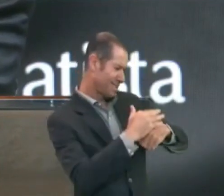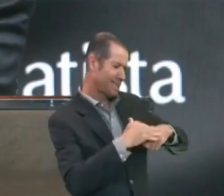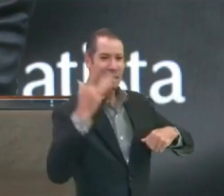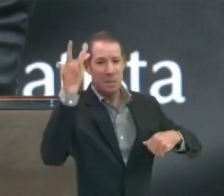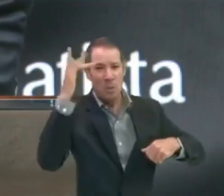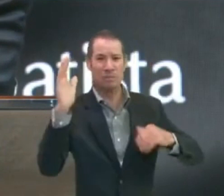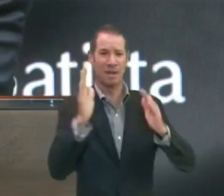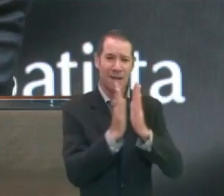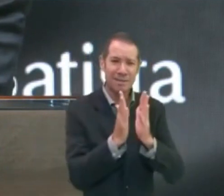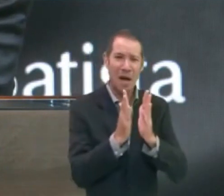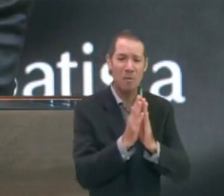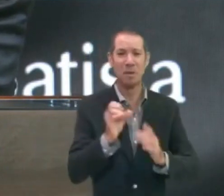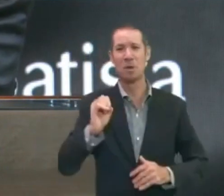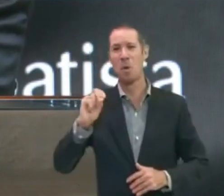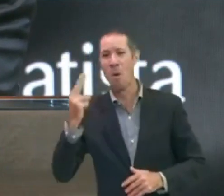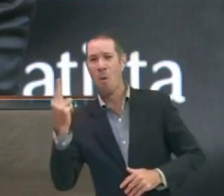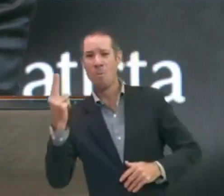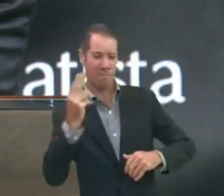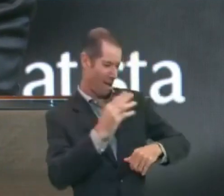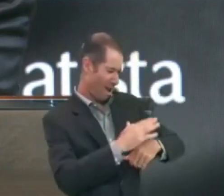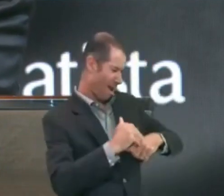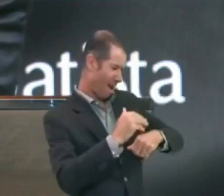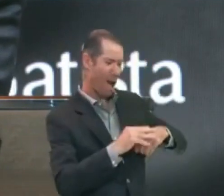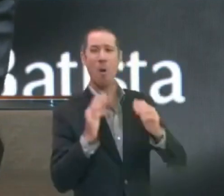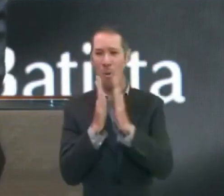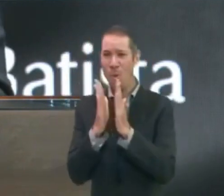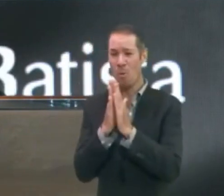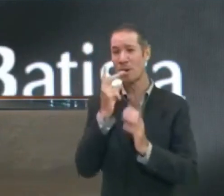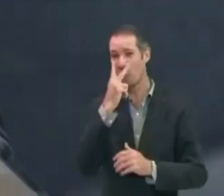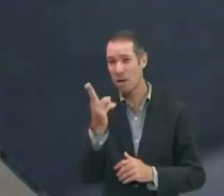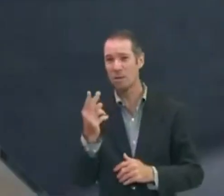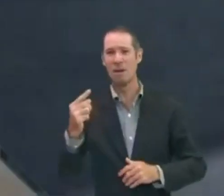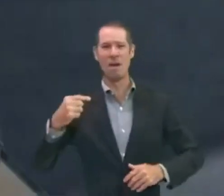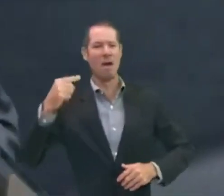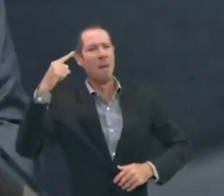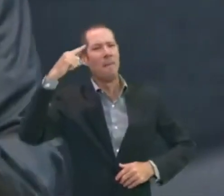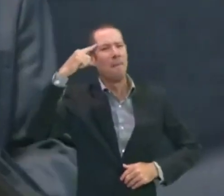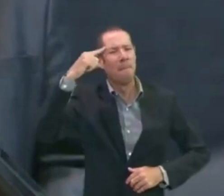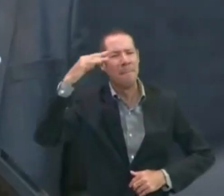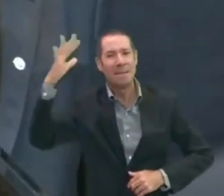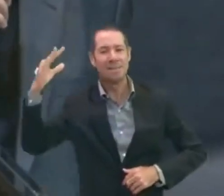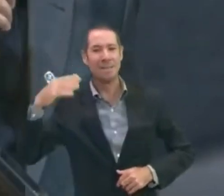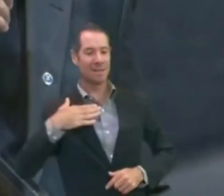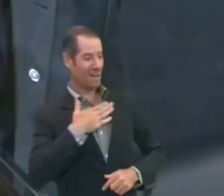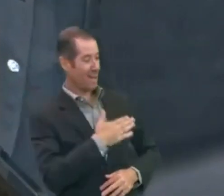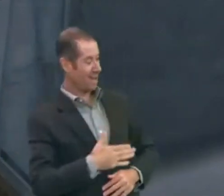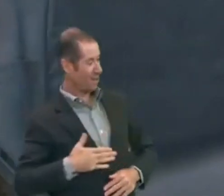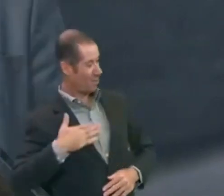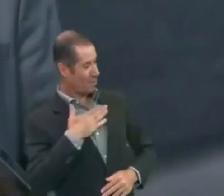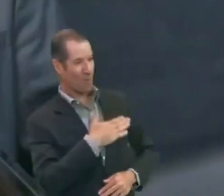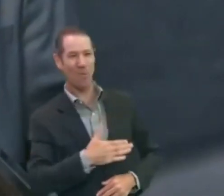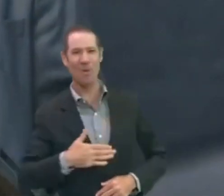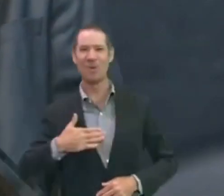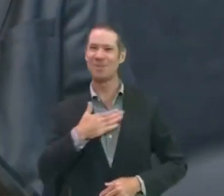estava orando, se ele estava acalmando, eu acho que estava orando, não é? E eu fiquei pensando, que coisa gostosa,